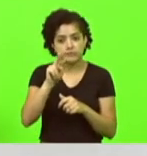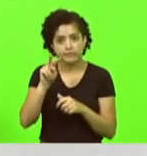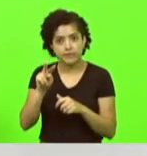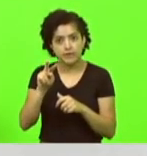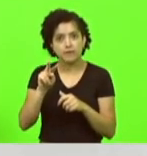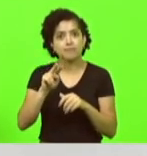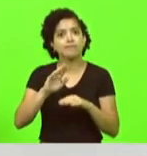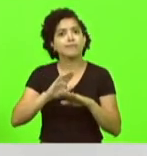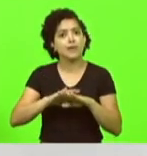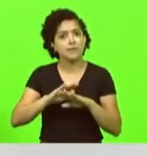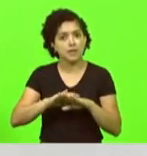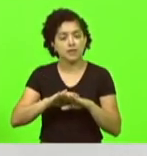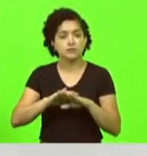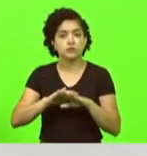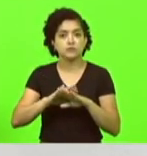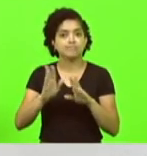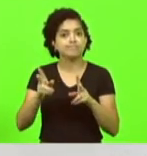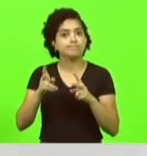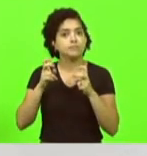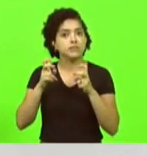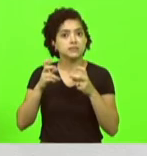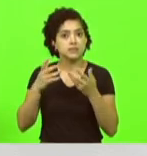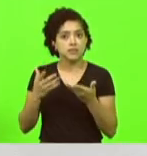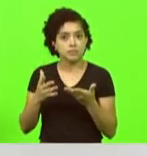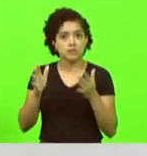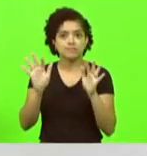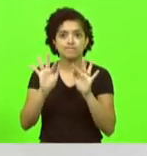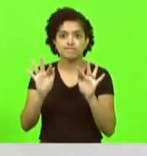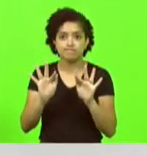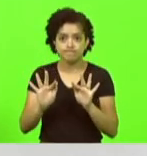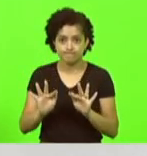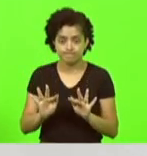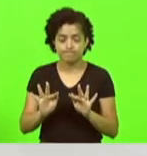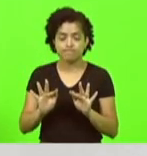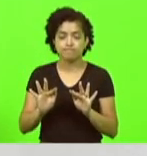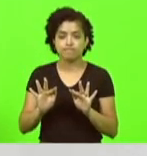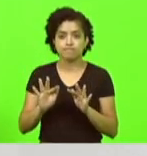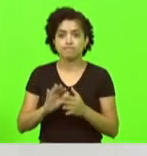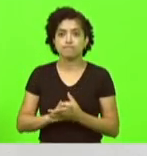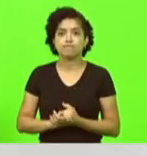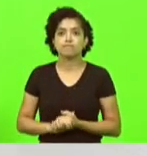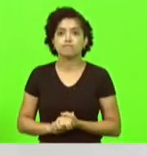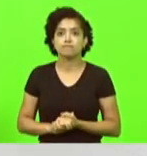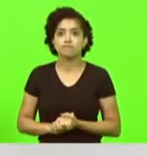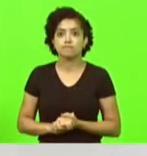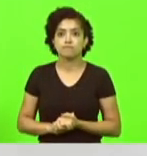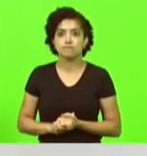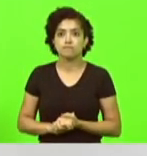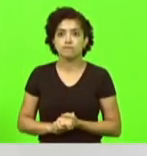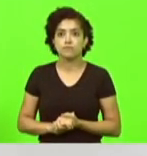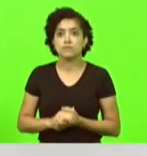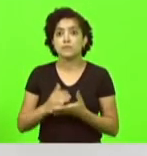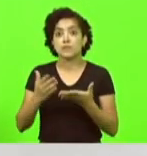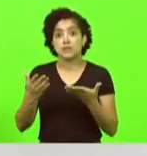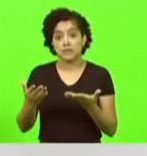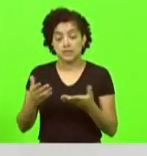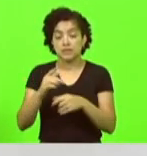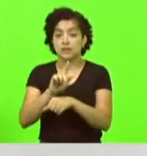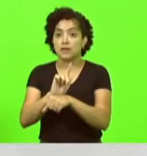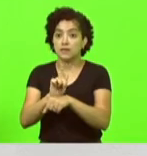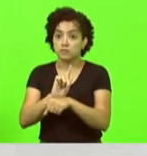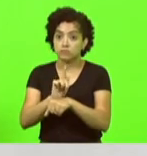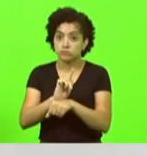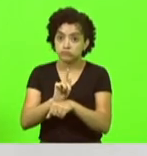porque se percebe a felicidade da do nosso cidadão Catarinense e além desta gestão